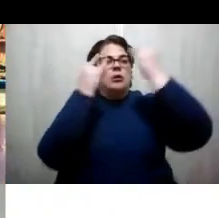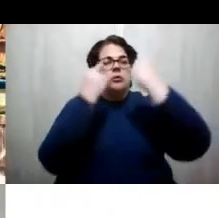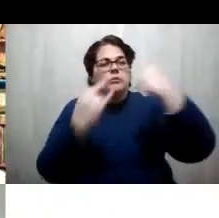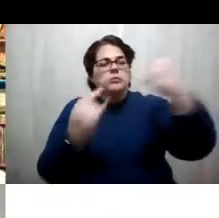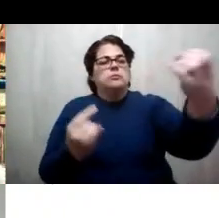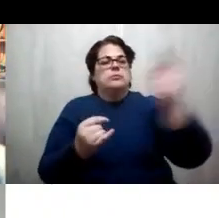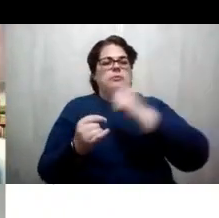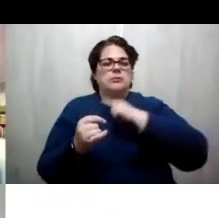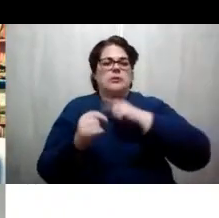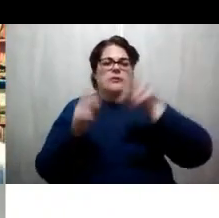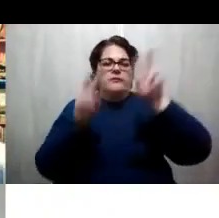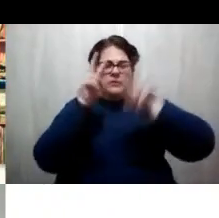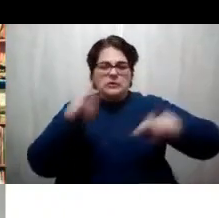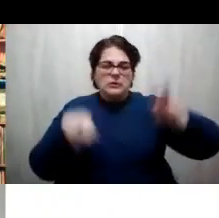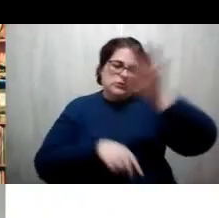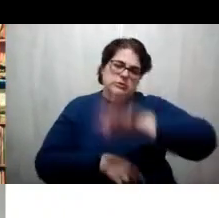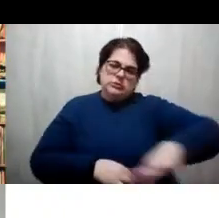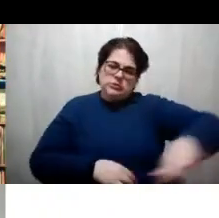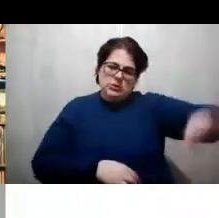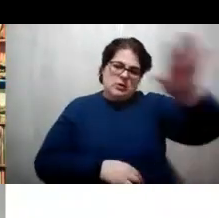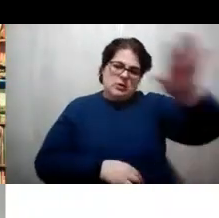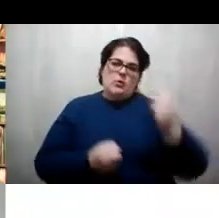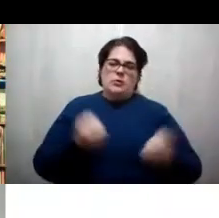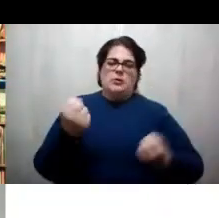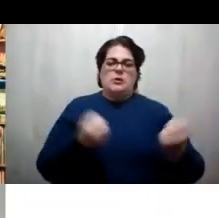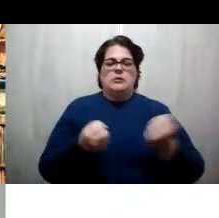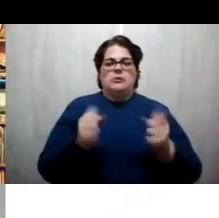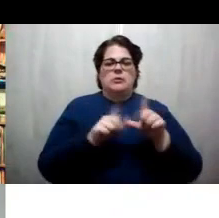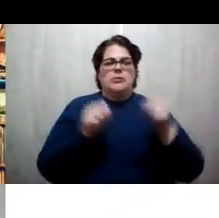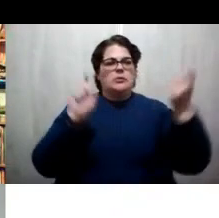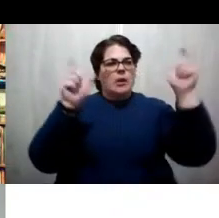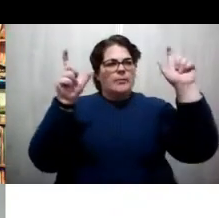uma visão geral daquele carro para depois